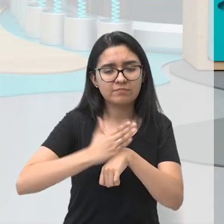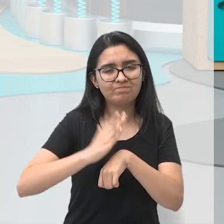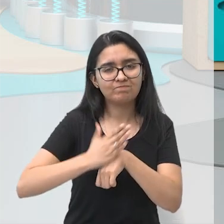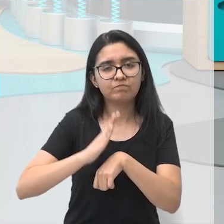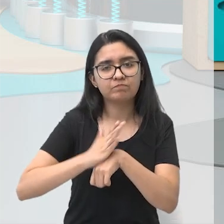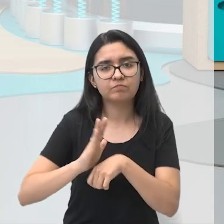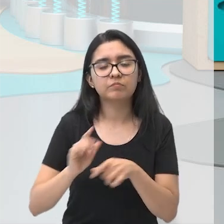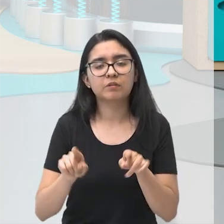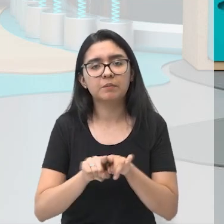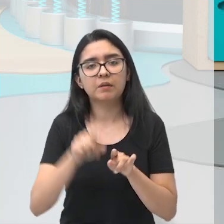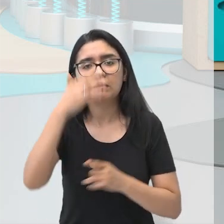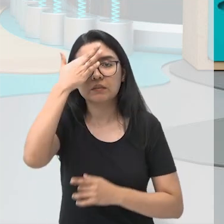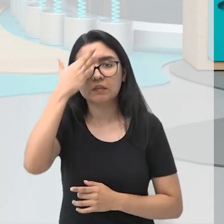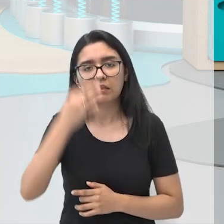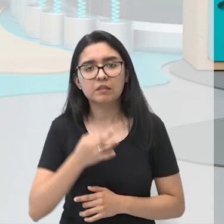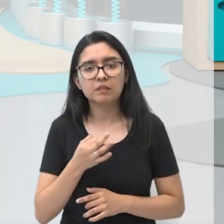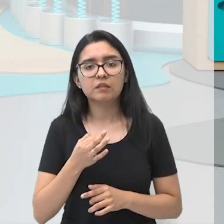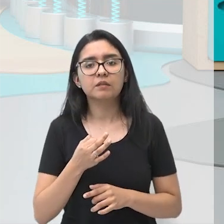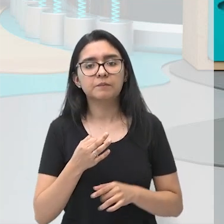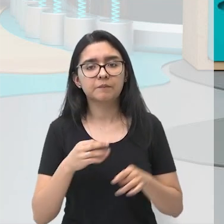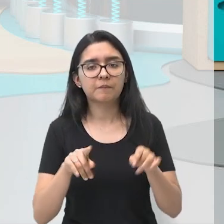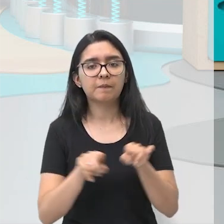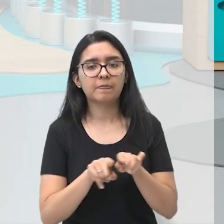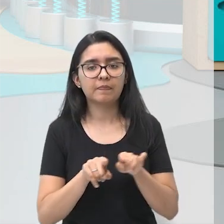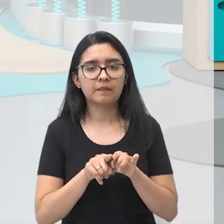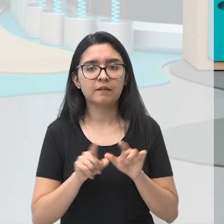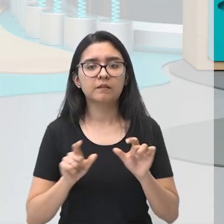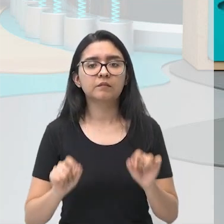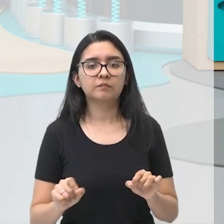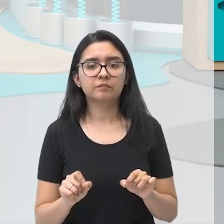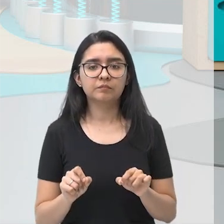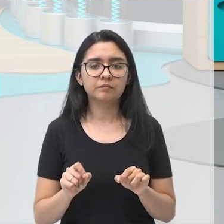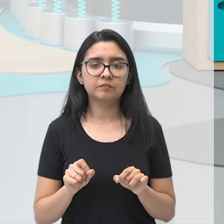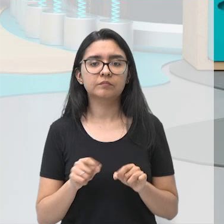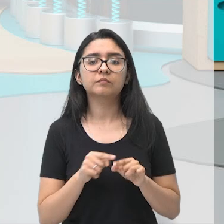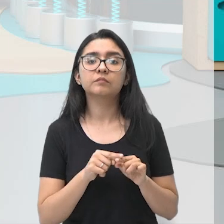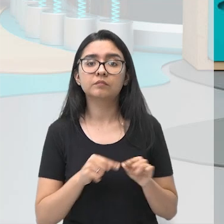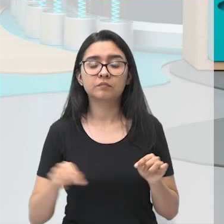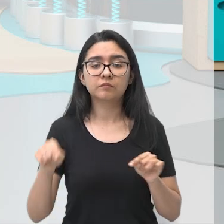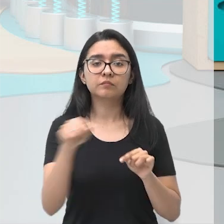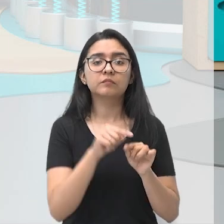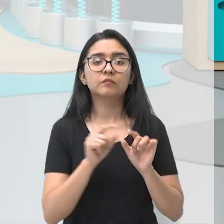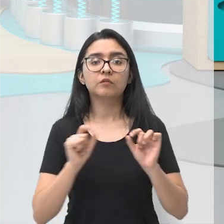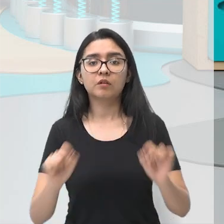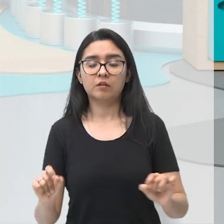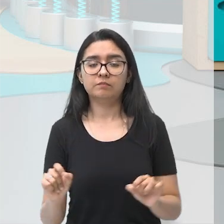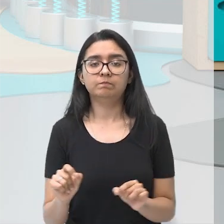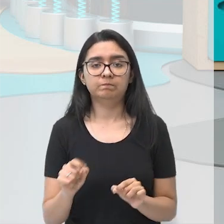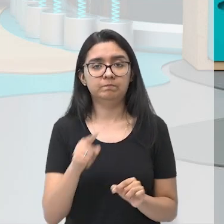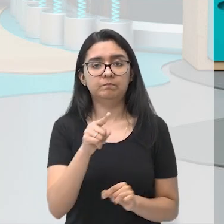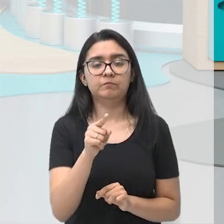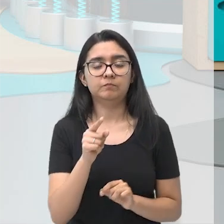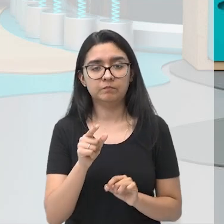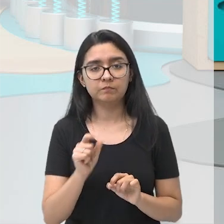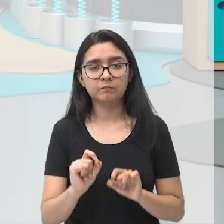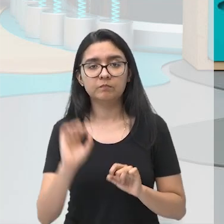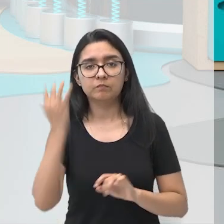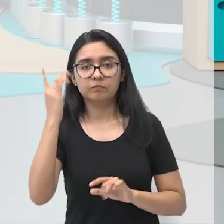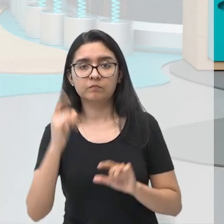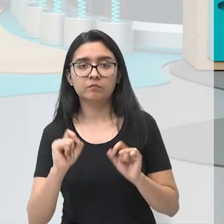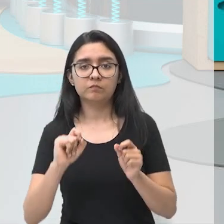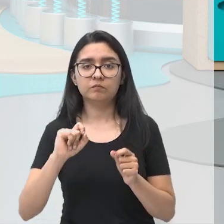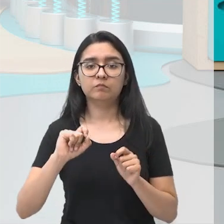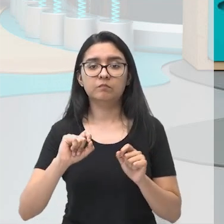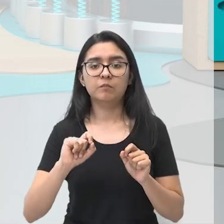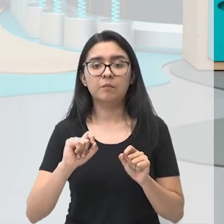e entender esse movimento, essa parte cíclica do movimento, você muito provavelmente vai